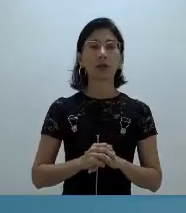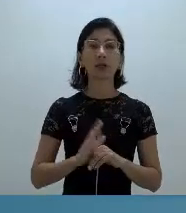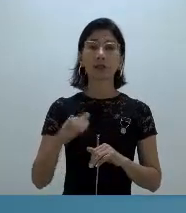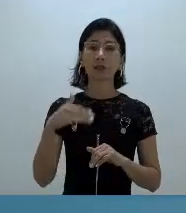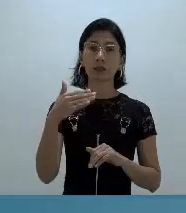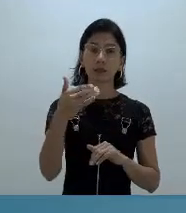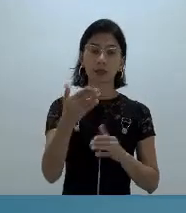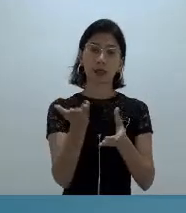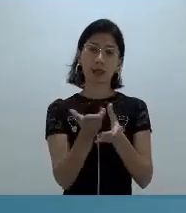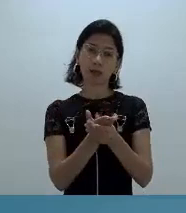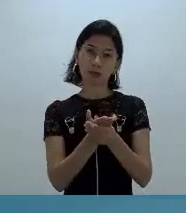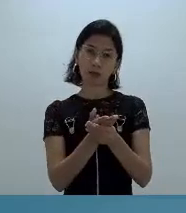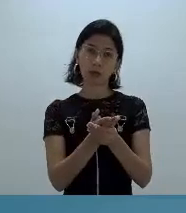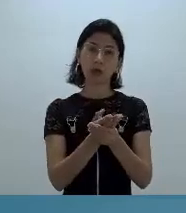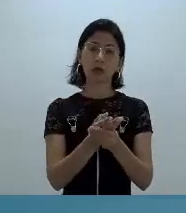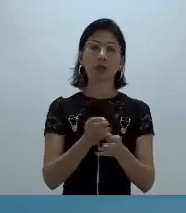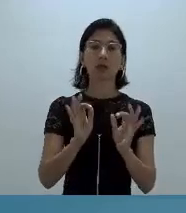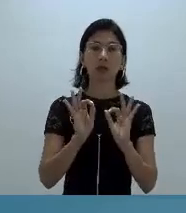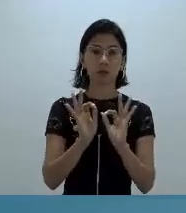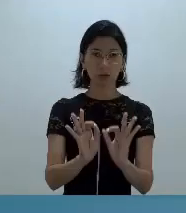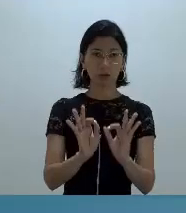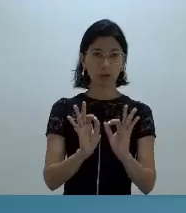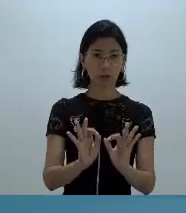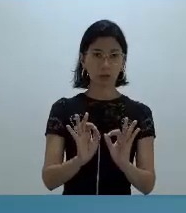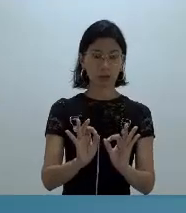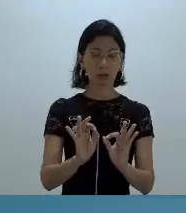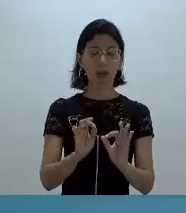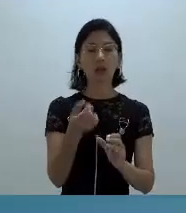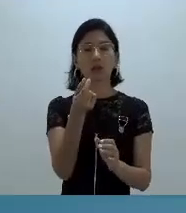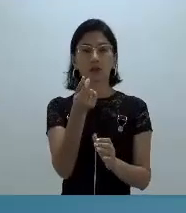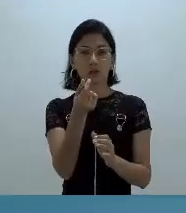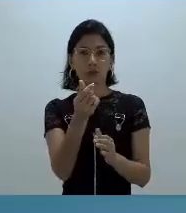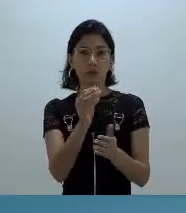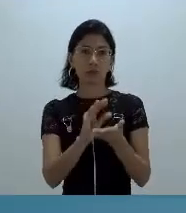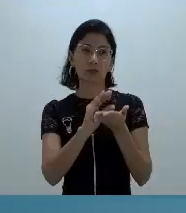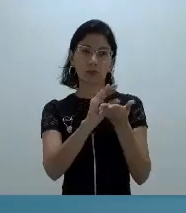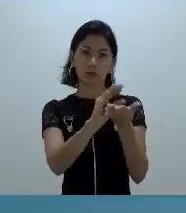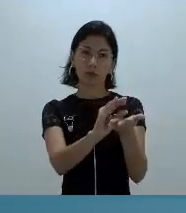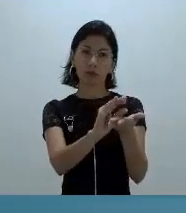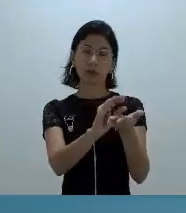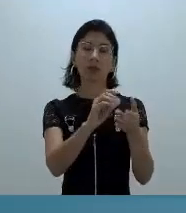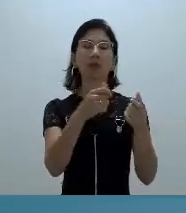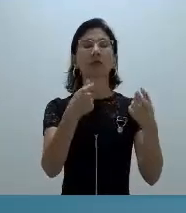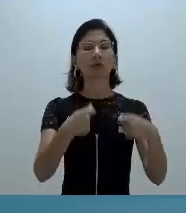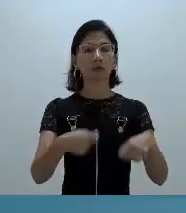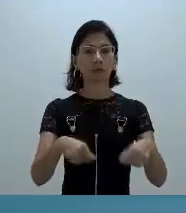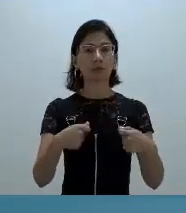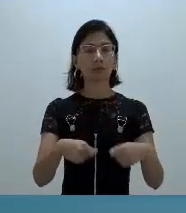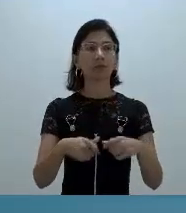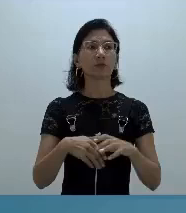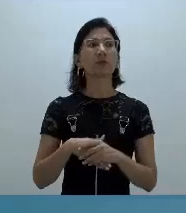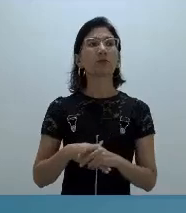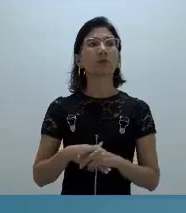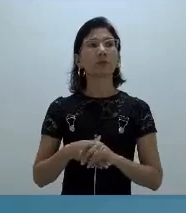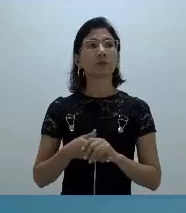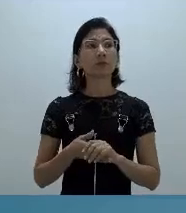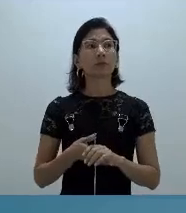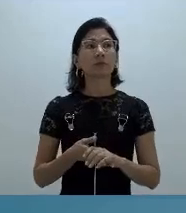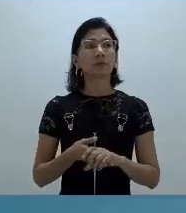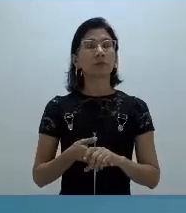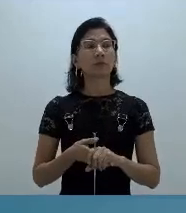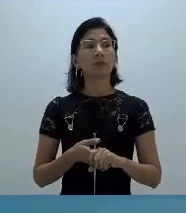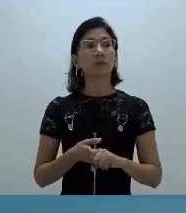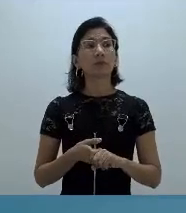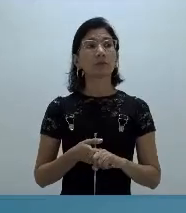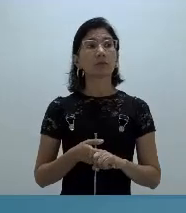da PM 410 SPCO. E mais, na parte que interessa, também